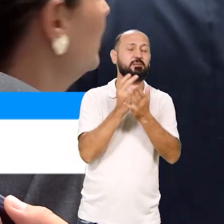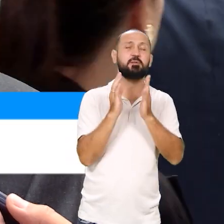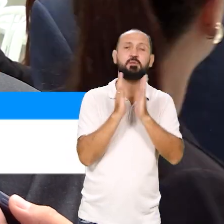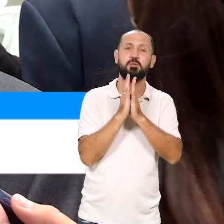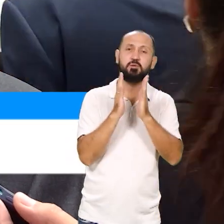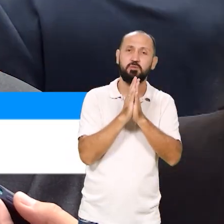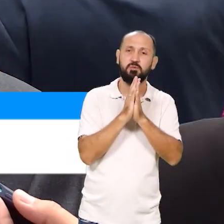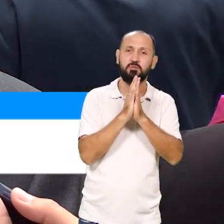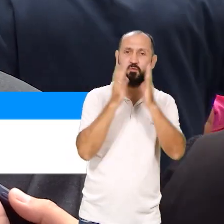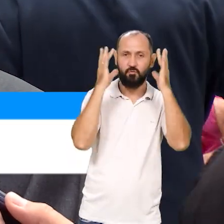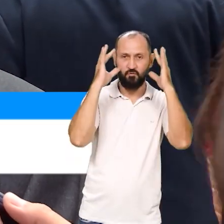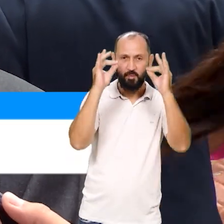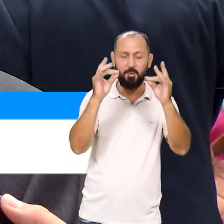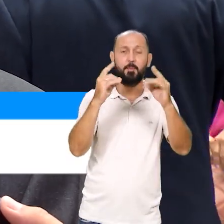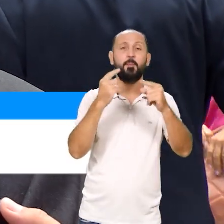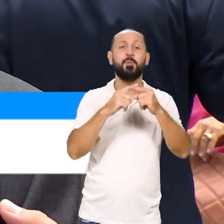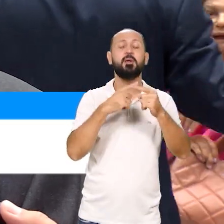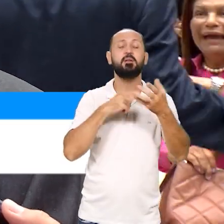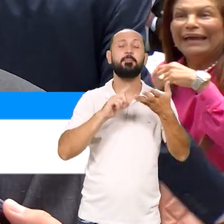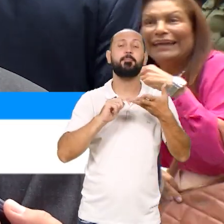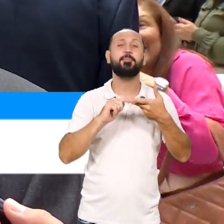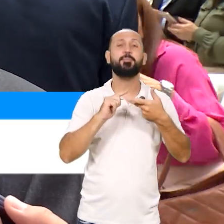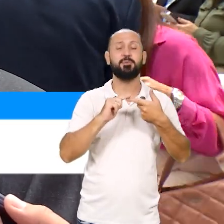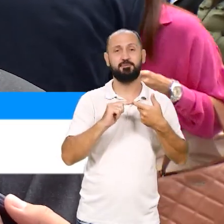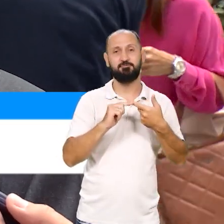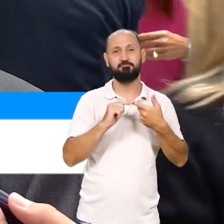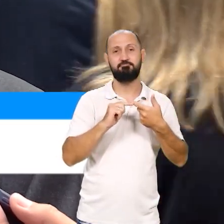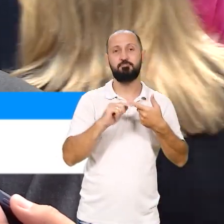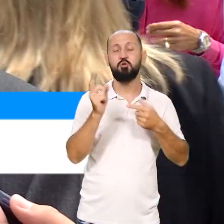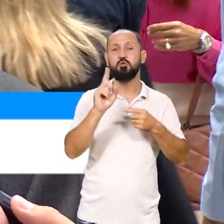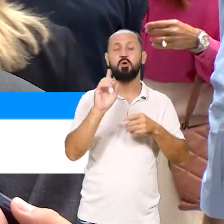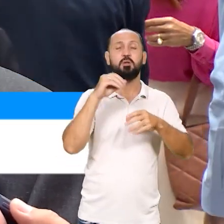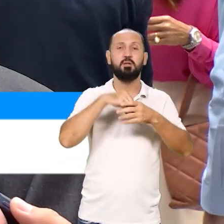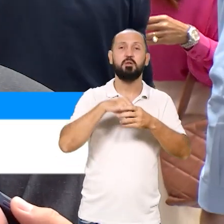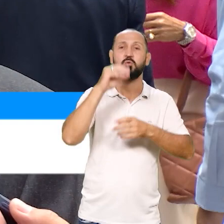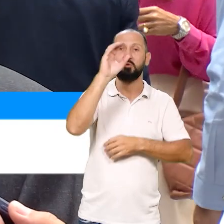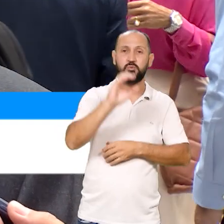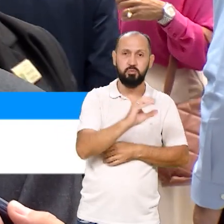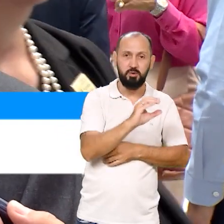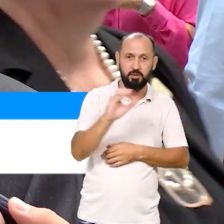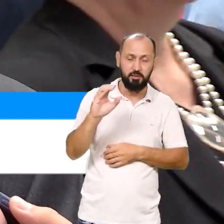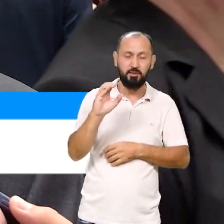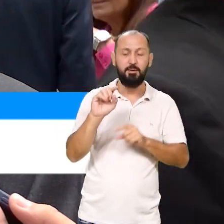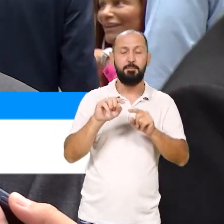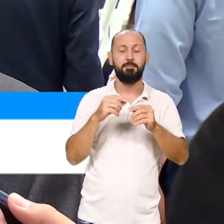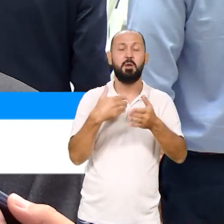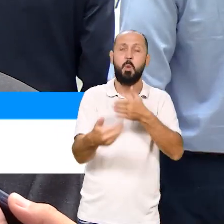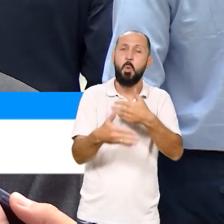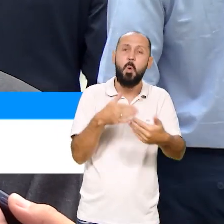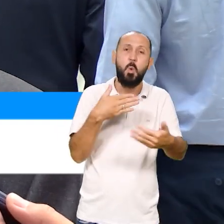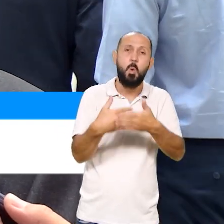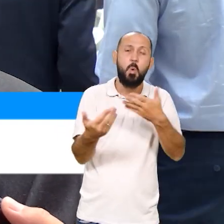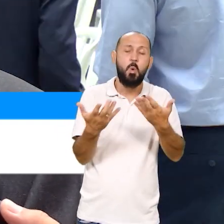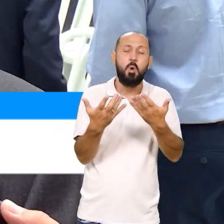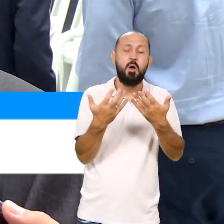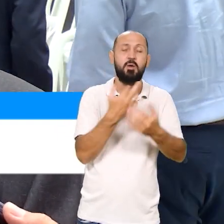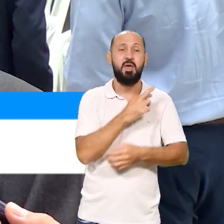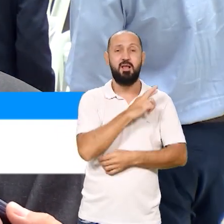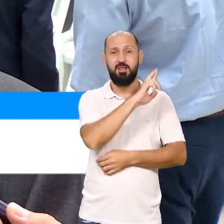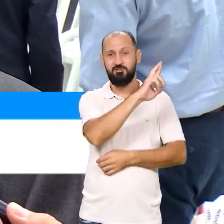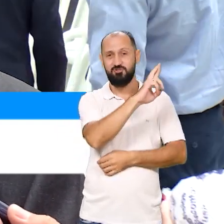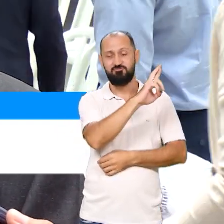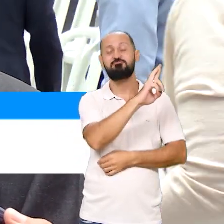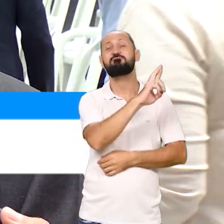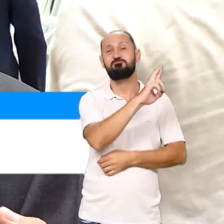estão nas nossas orações, formalmente, porque tem muita gente, não só dos católicos, mas de